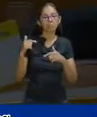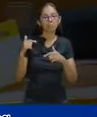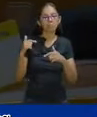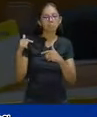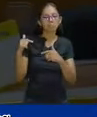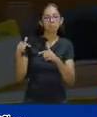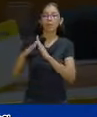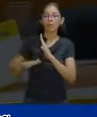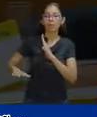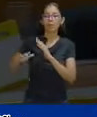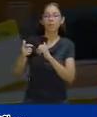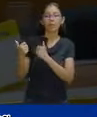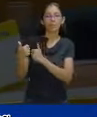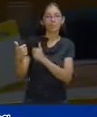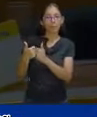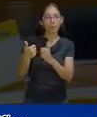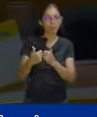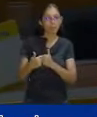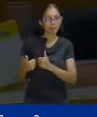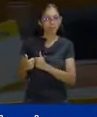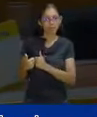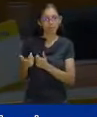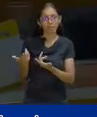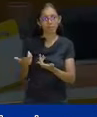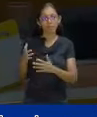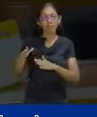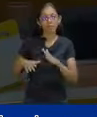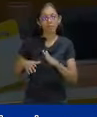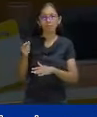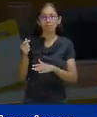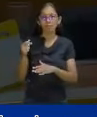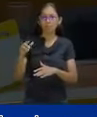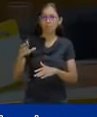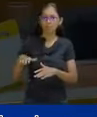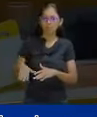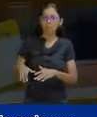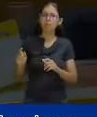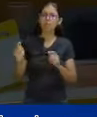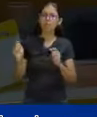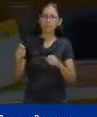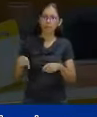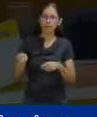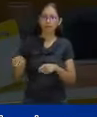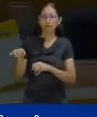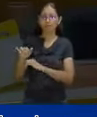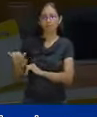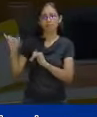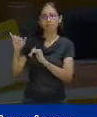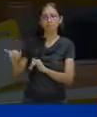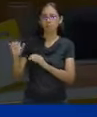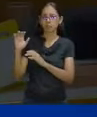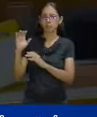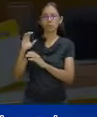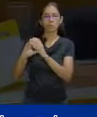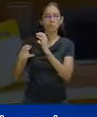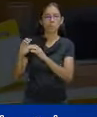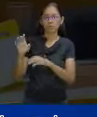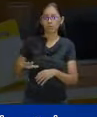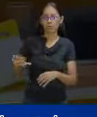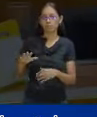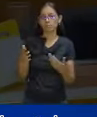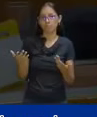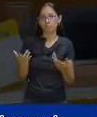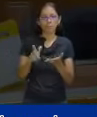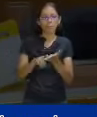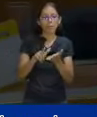aquelas pessoas de baixíssima renda, que estão abaixo da linha de pobreza, às vezes o melhor meio de comunicação ainda é